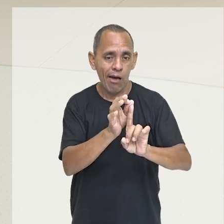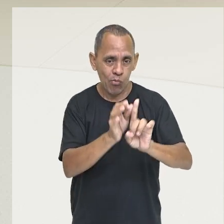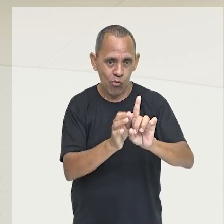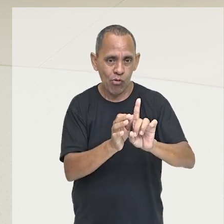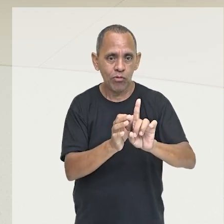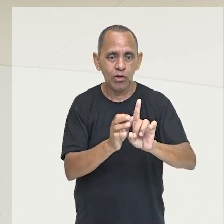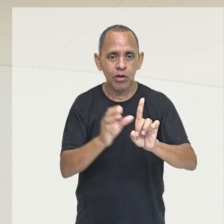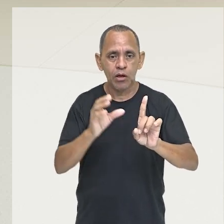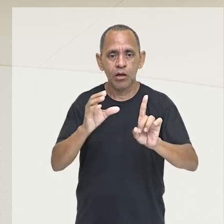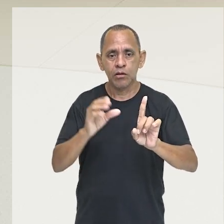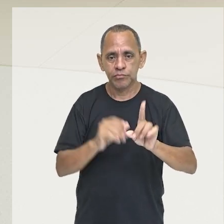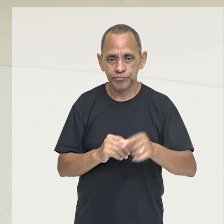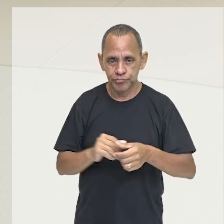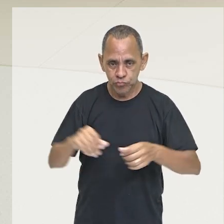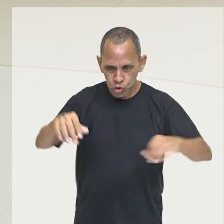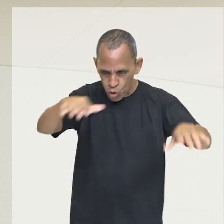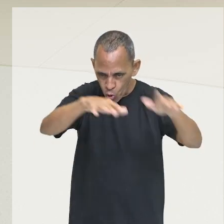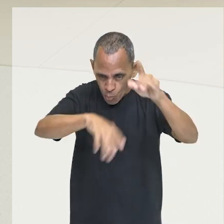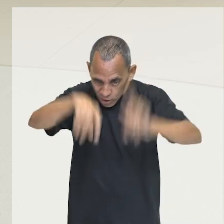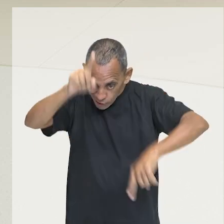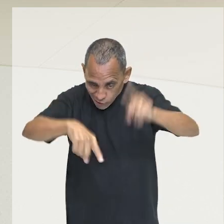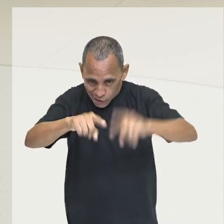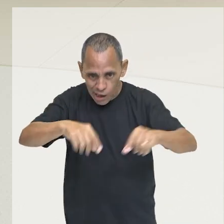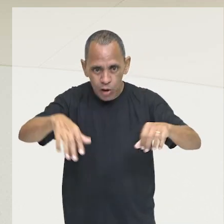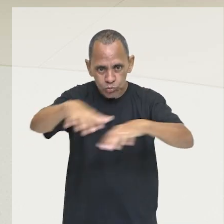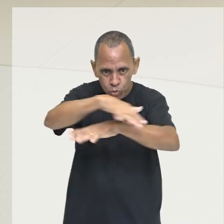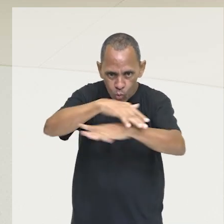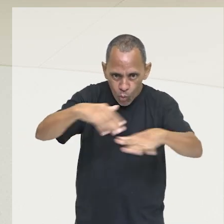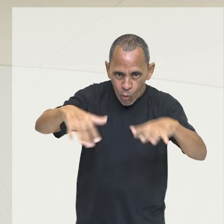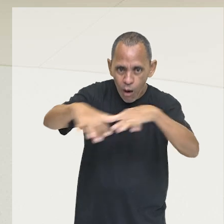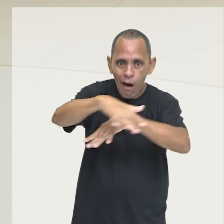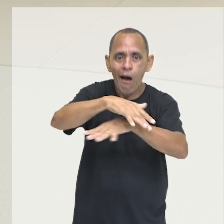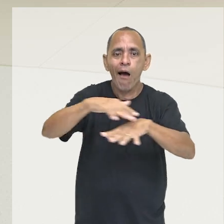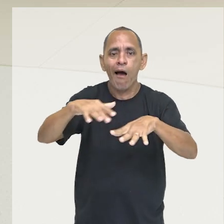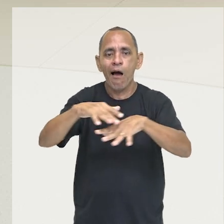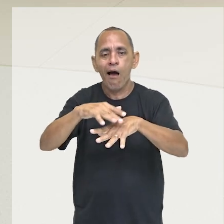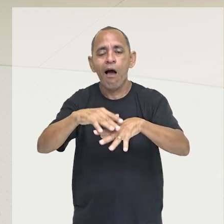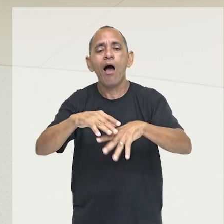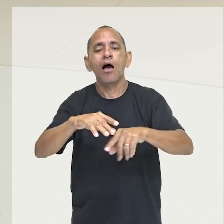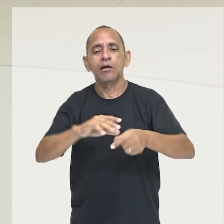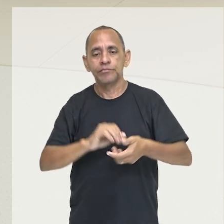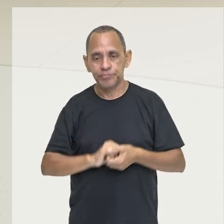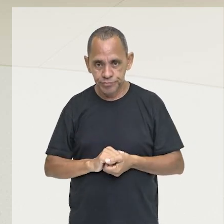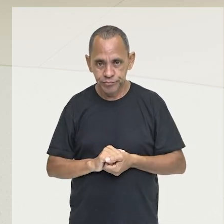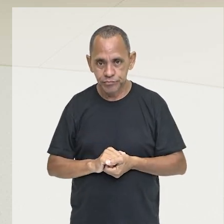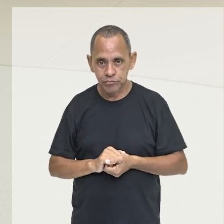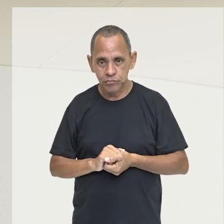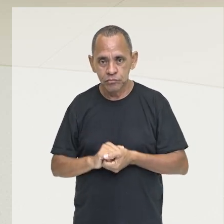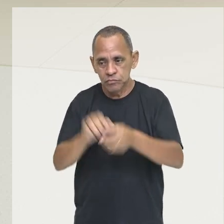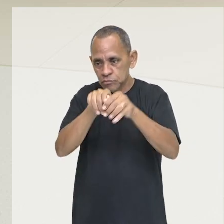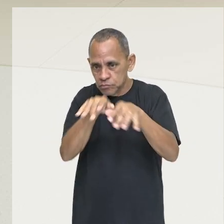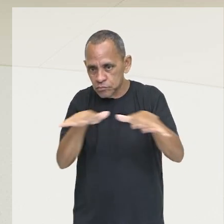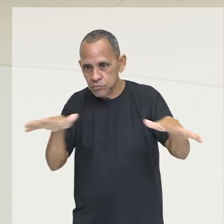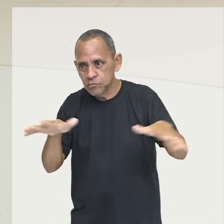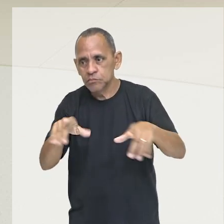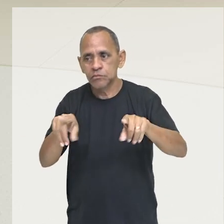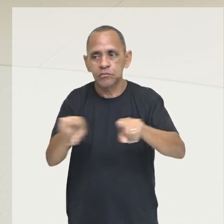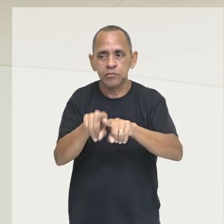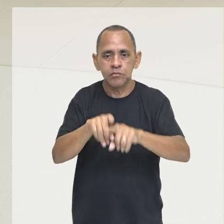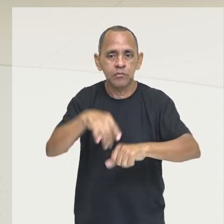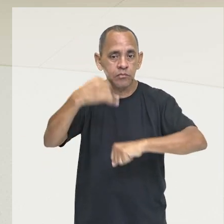caso, você está analisando comigo uma barra de ferro. Se eu tocá-la, o que vai acontecer? Você